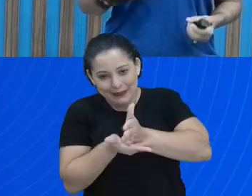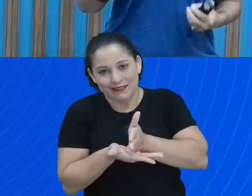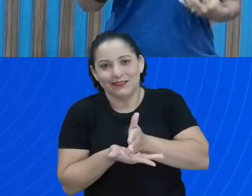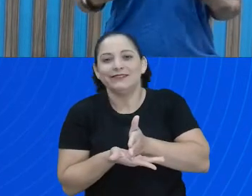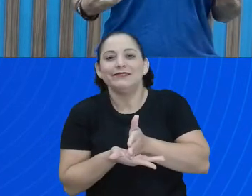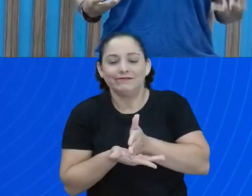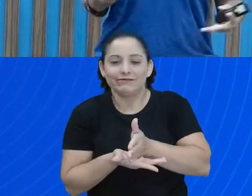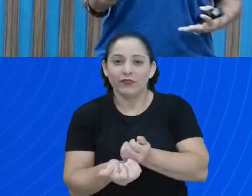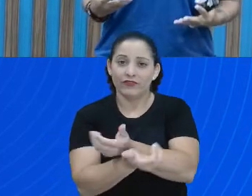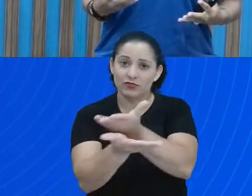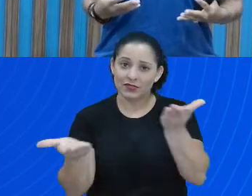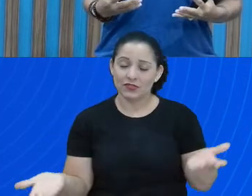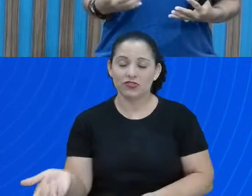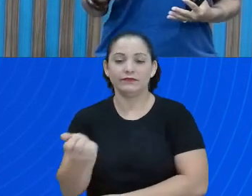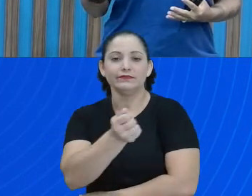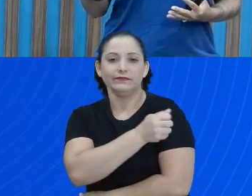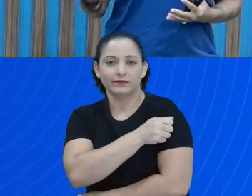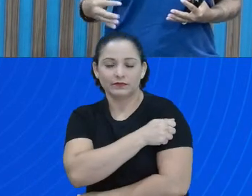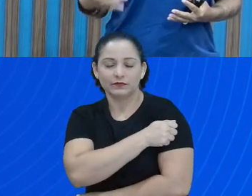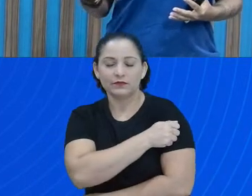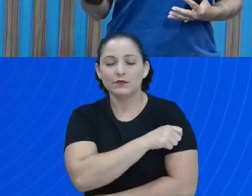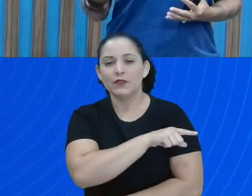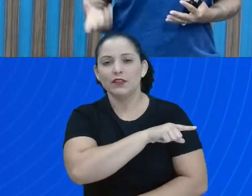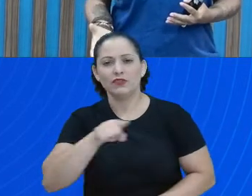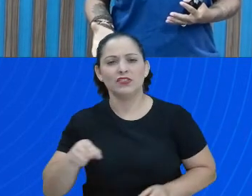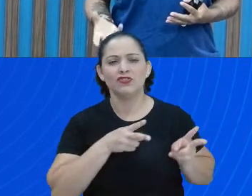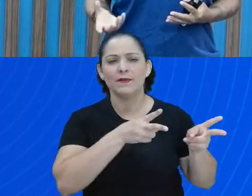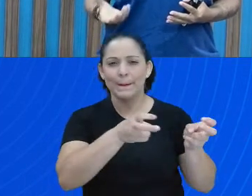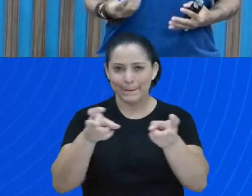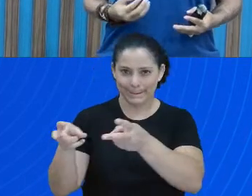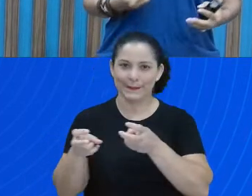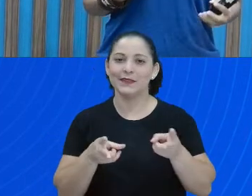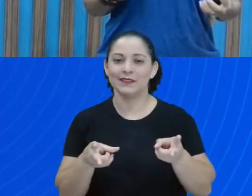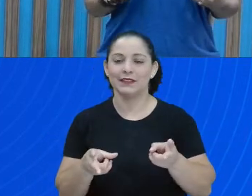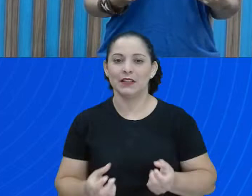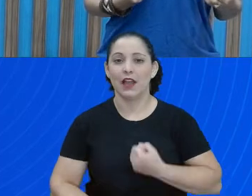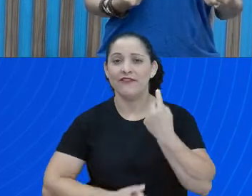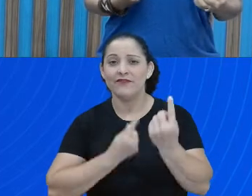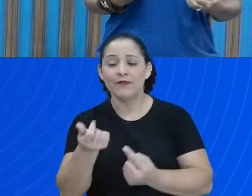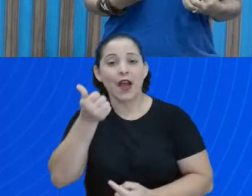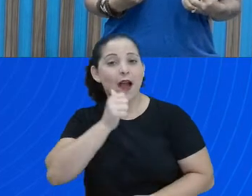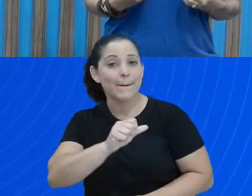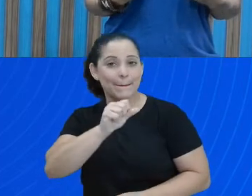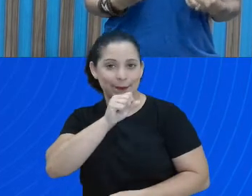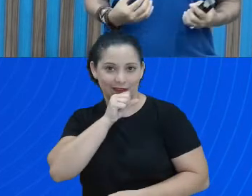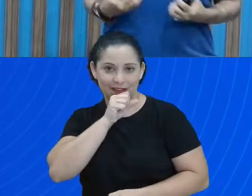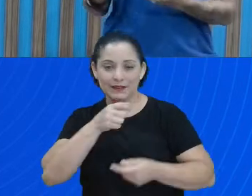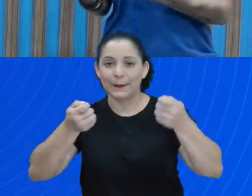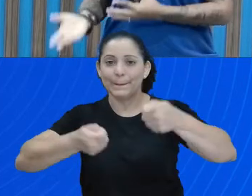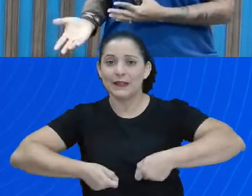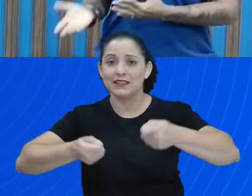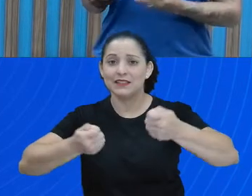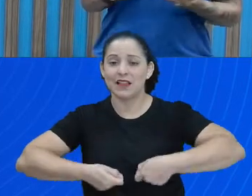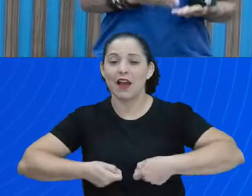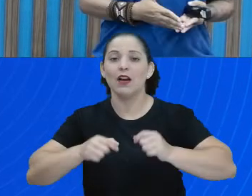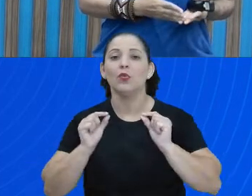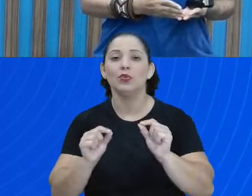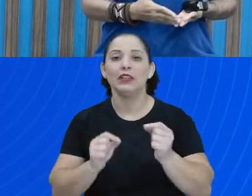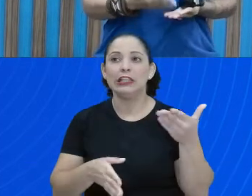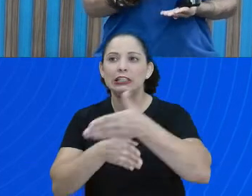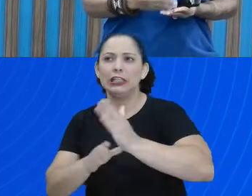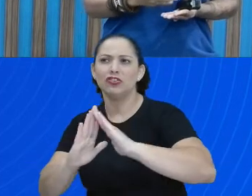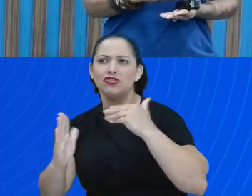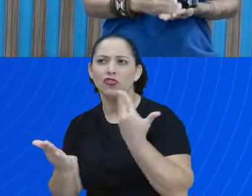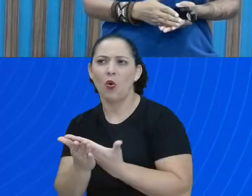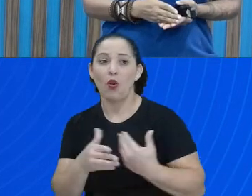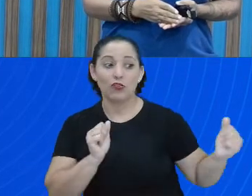vocês estudantes, né, devem escutar ou ver muito isso. Muitas mães, às vezes, precisam, para estudar, levar um filho pequeno, porque